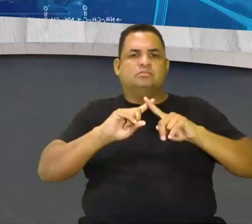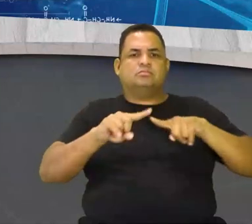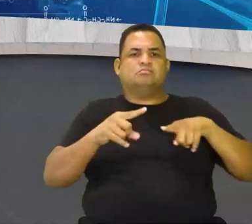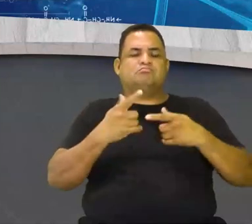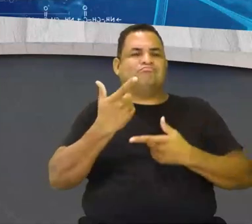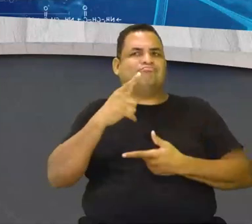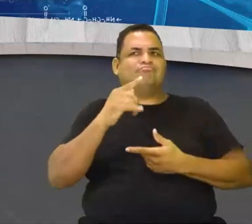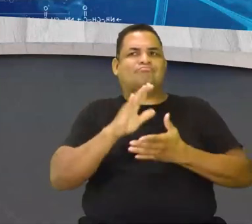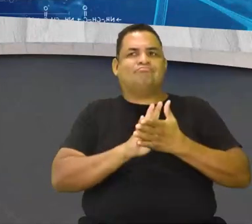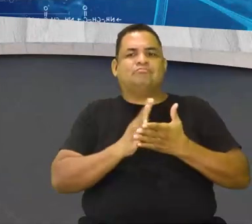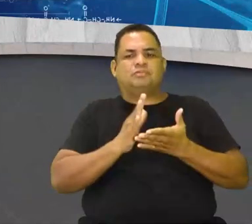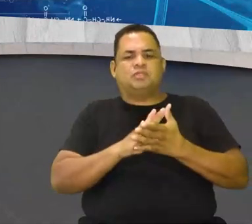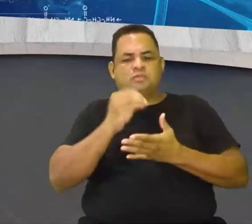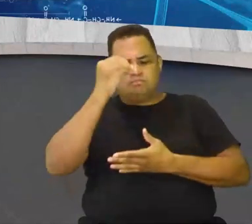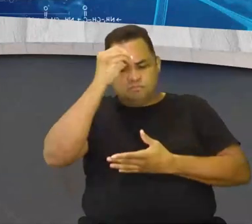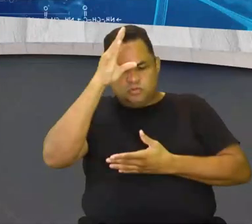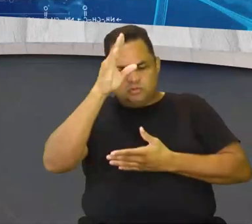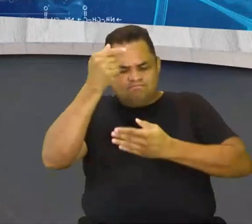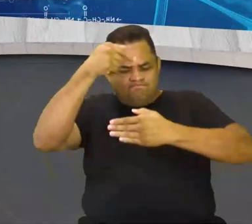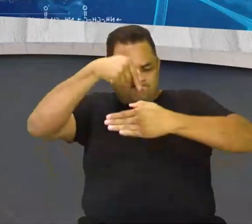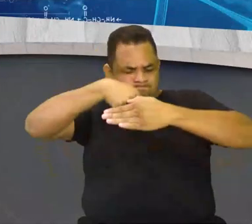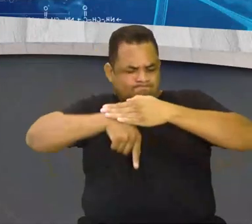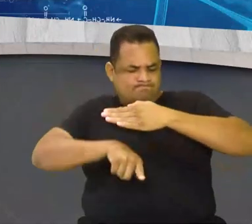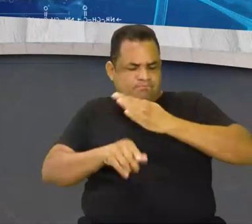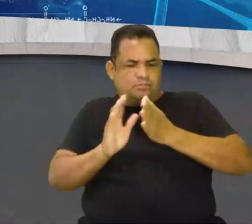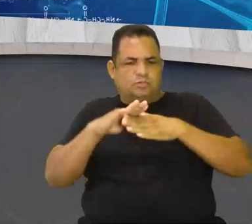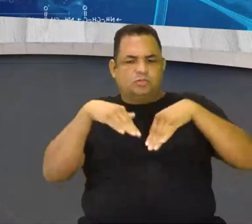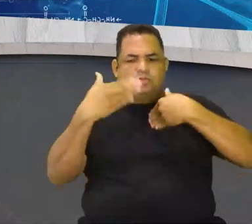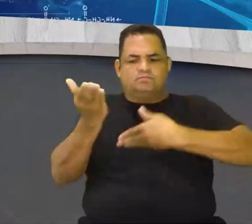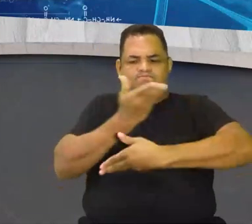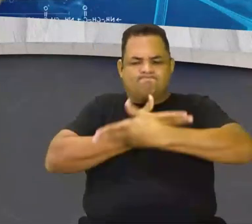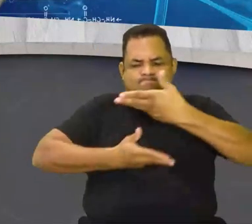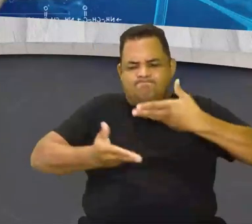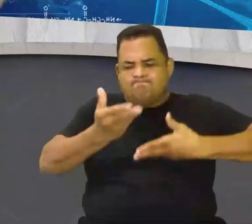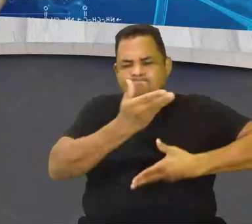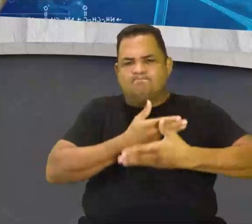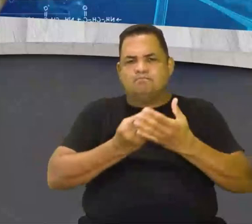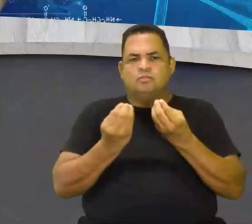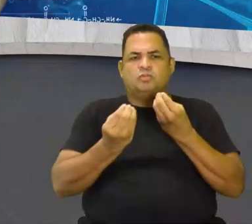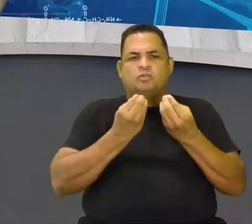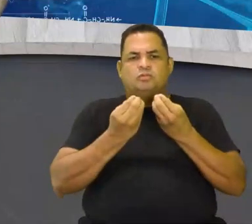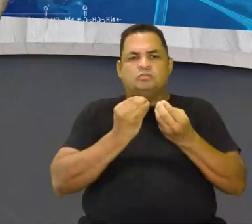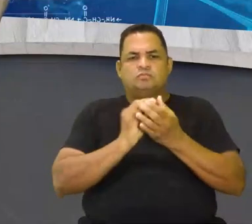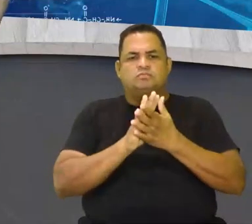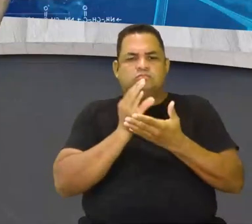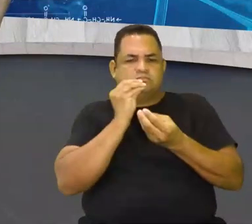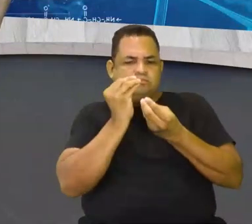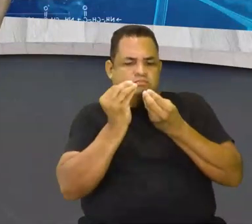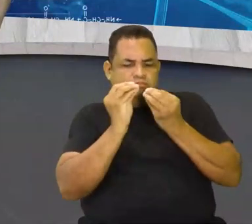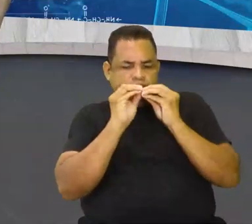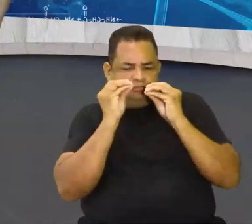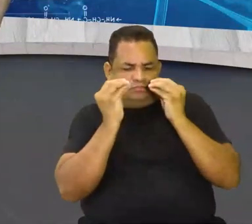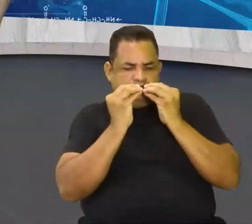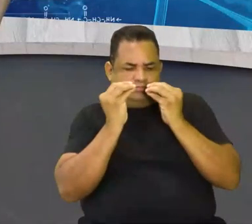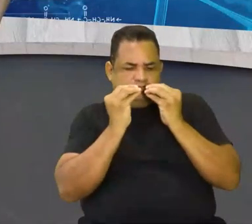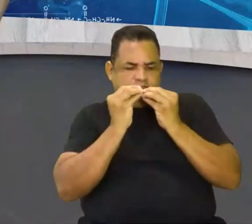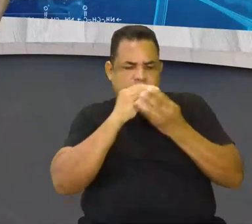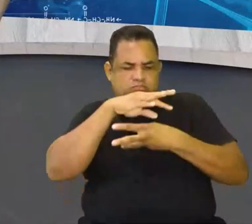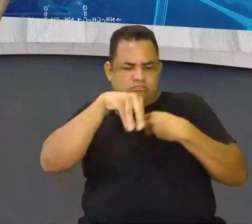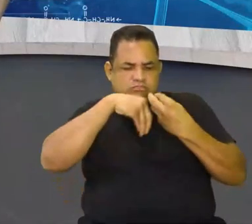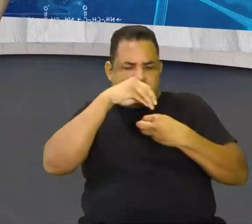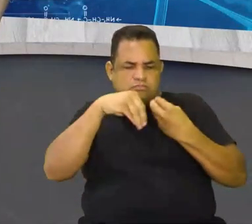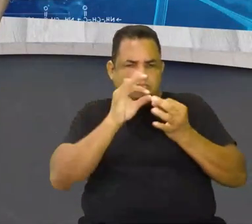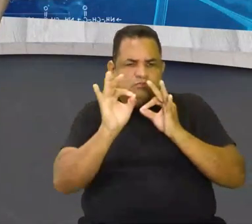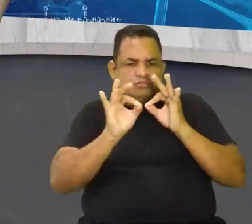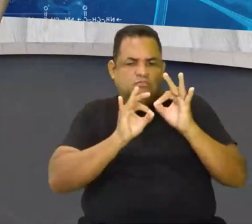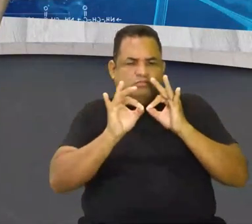conhecimento profundo de qual era a interação e de como essas moléculas, essas substâncias, interagiam para